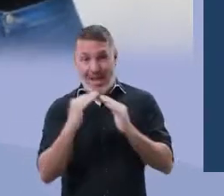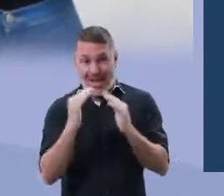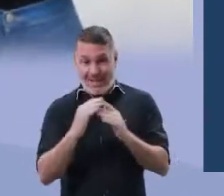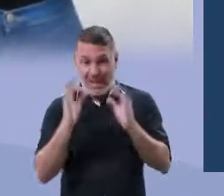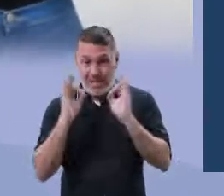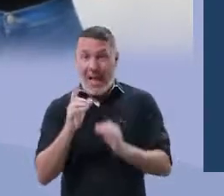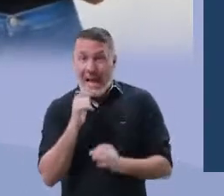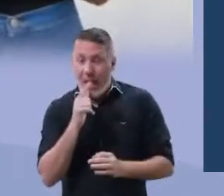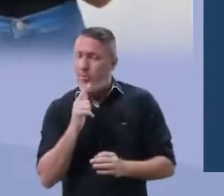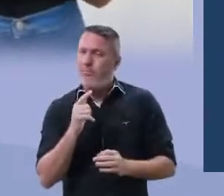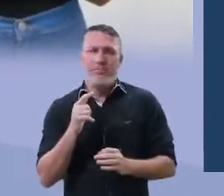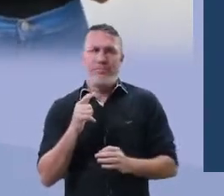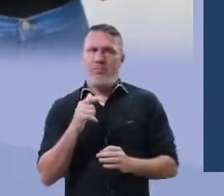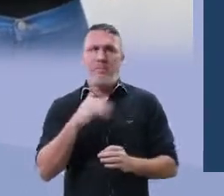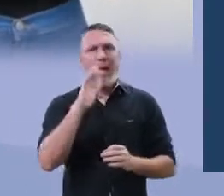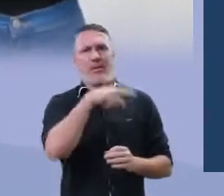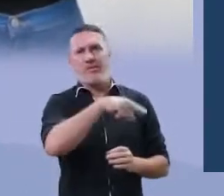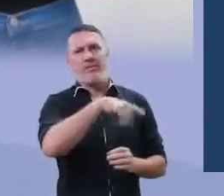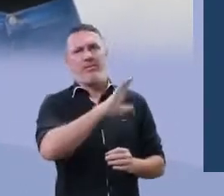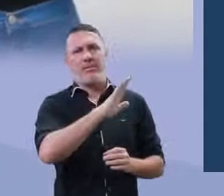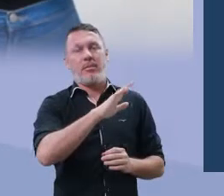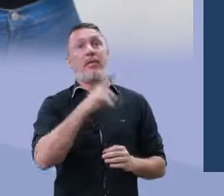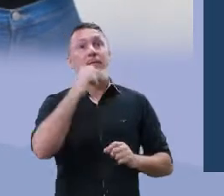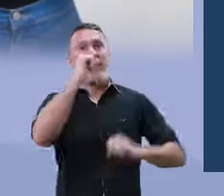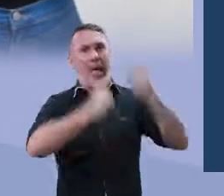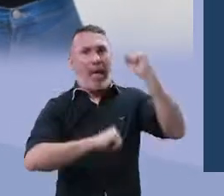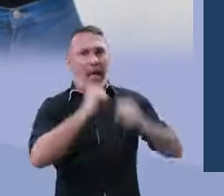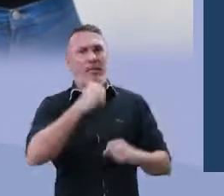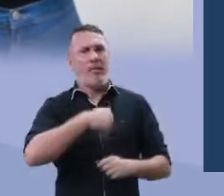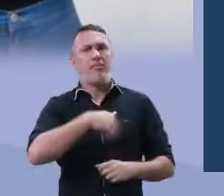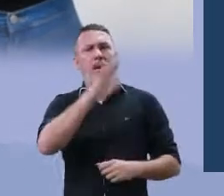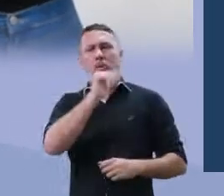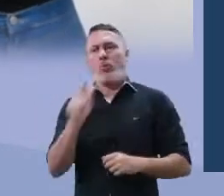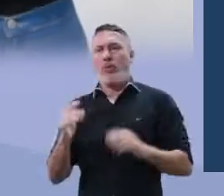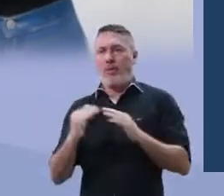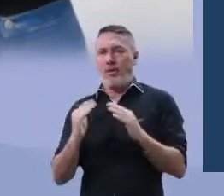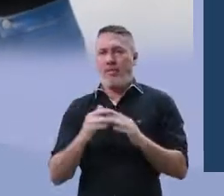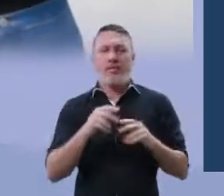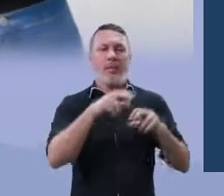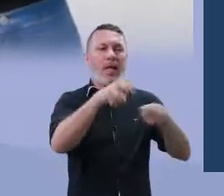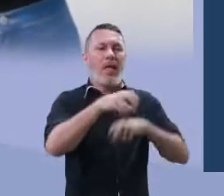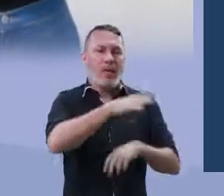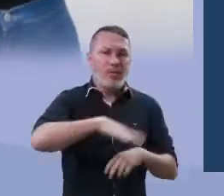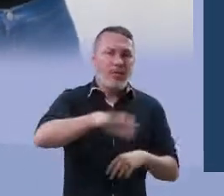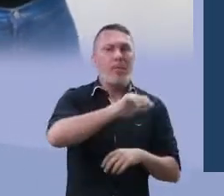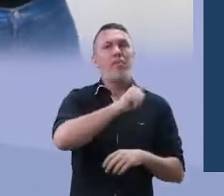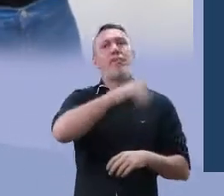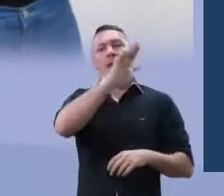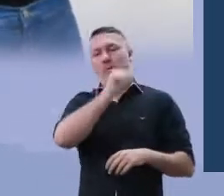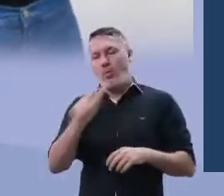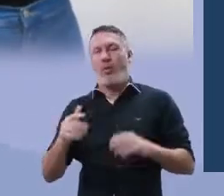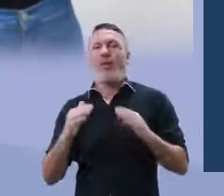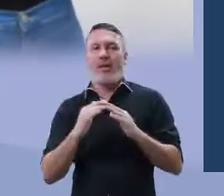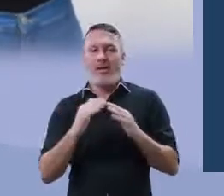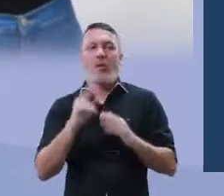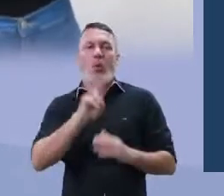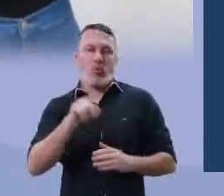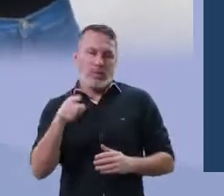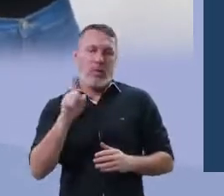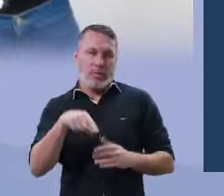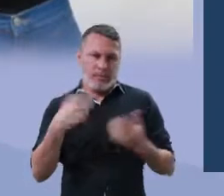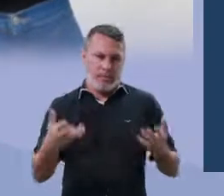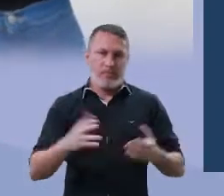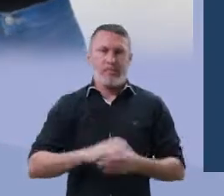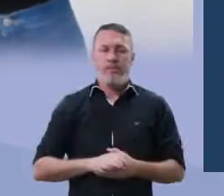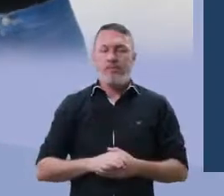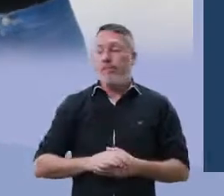uma parte muito pequena dentro de todos esses que a gente falou. Então, a indústria e a agricultura, elas são campeãs